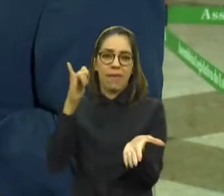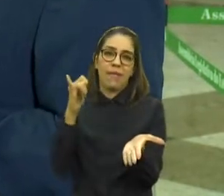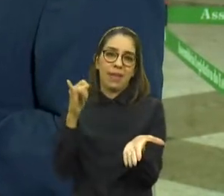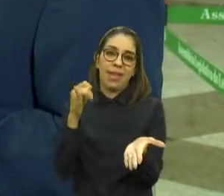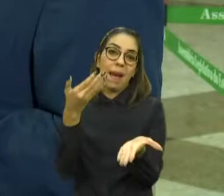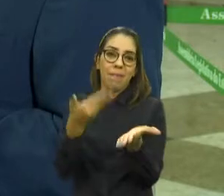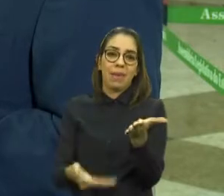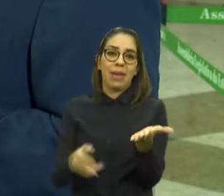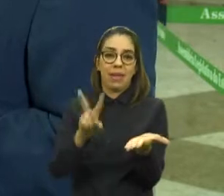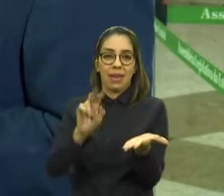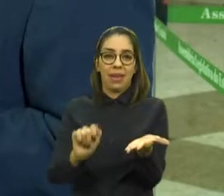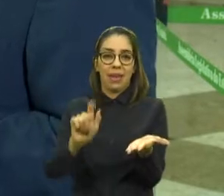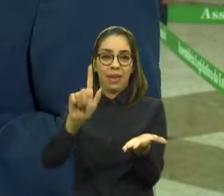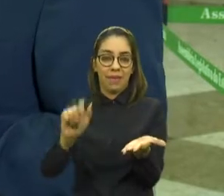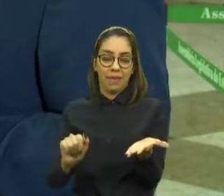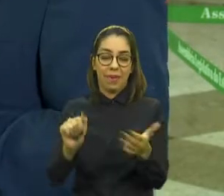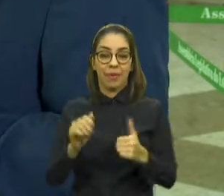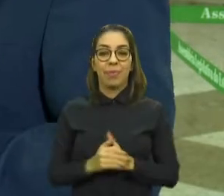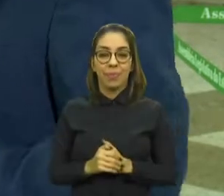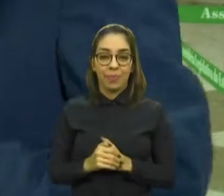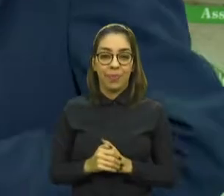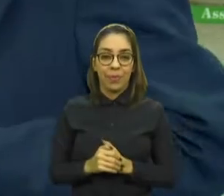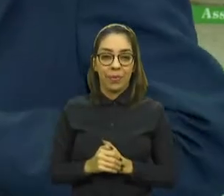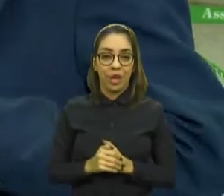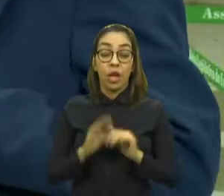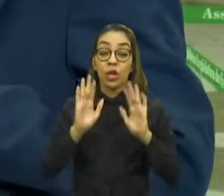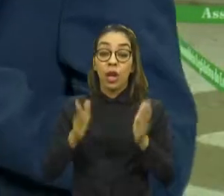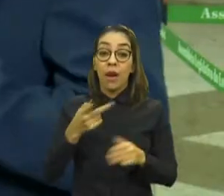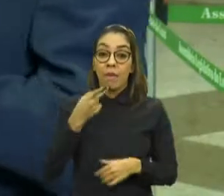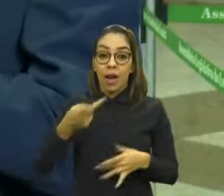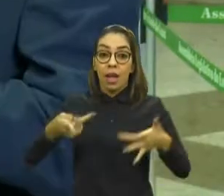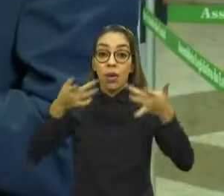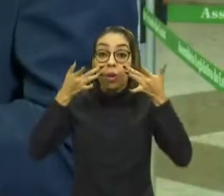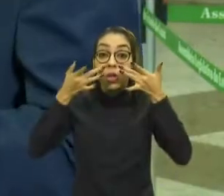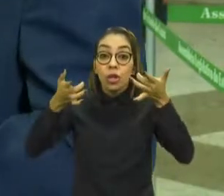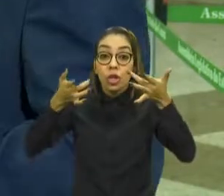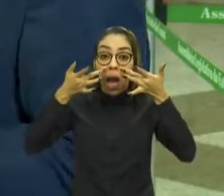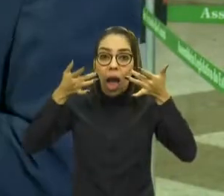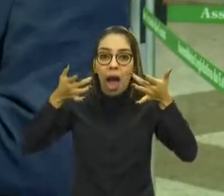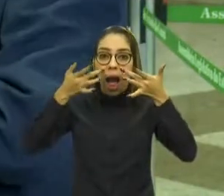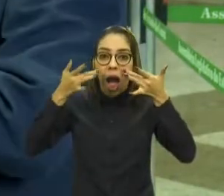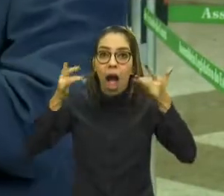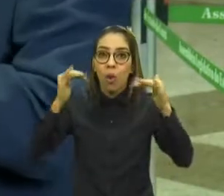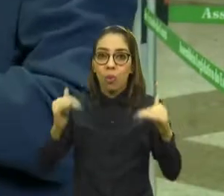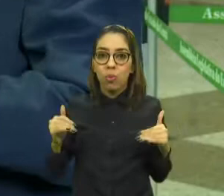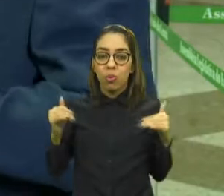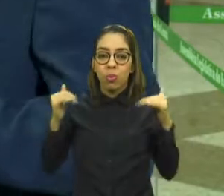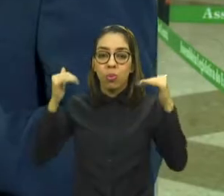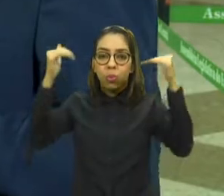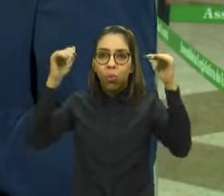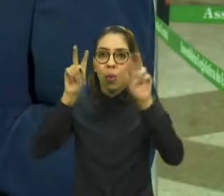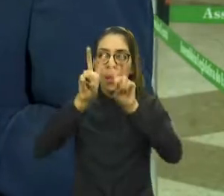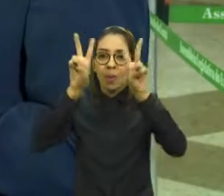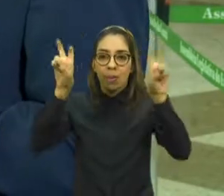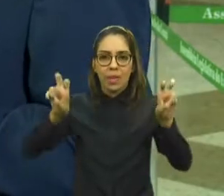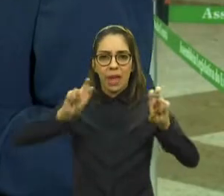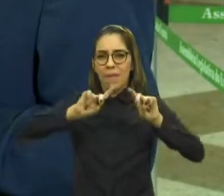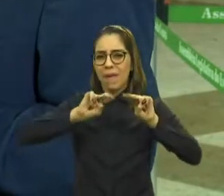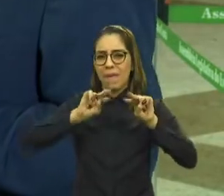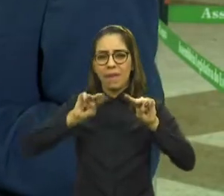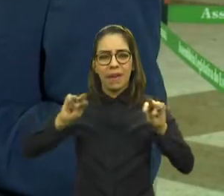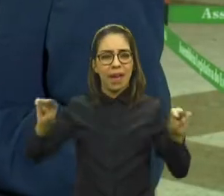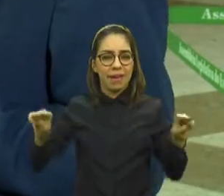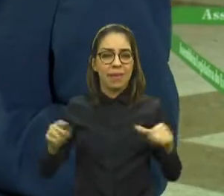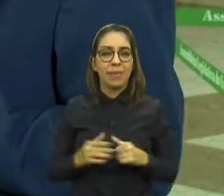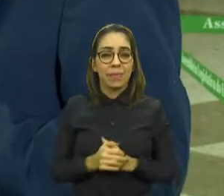para a peça que você quer assistir. Como você disse, teatro transcendental transcende as temáticas, então são temáticas diversificadas, então, né?